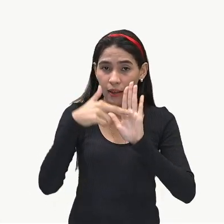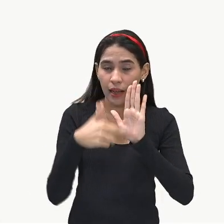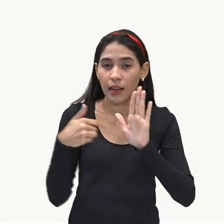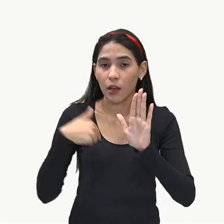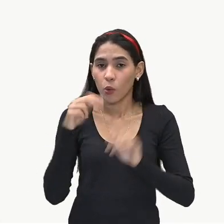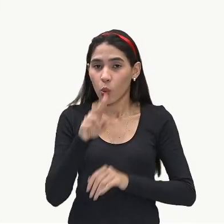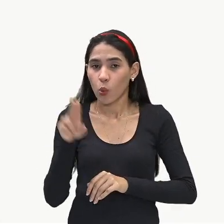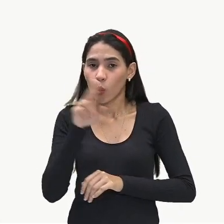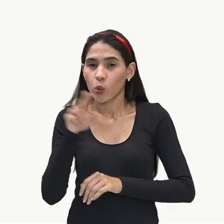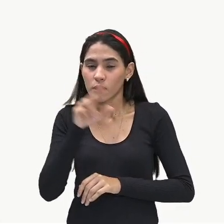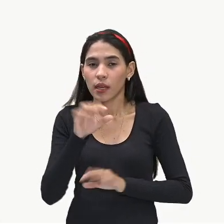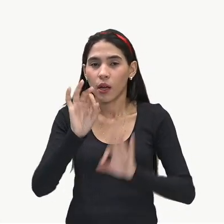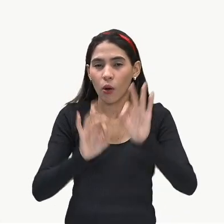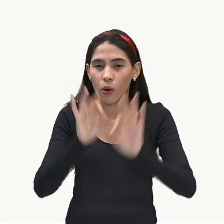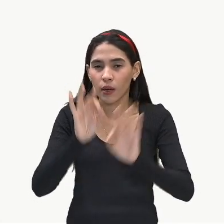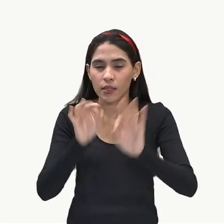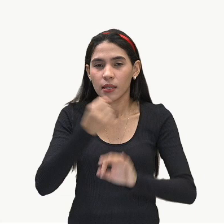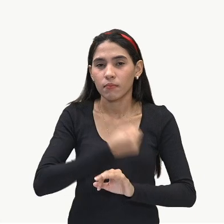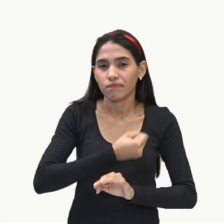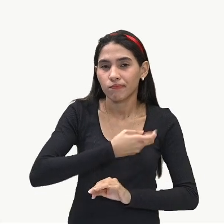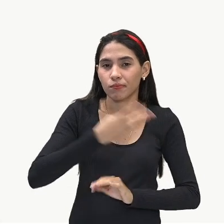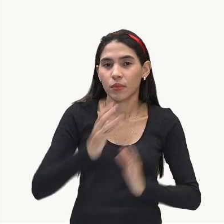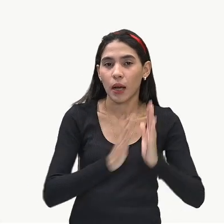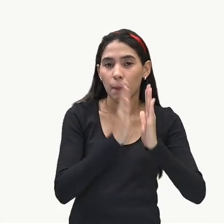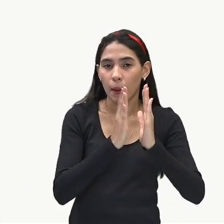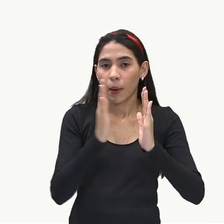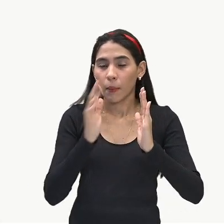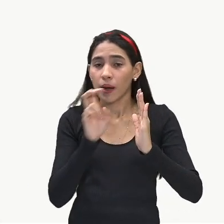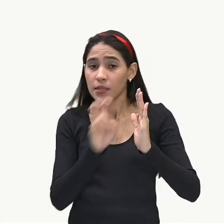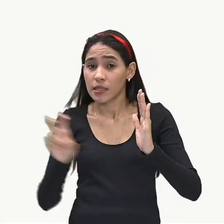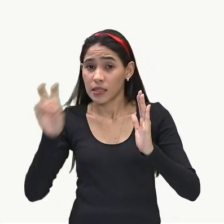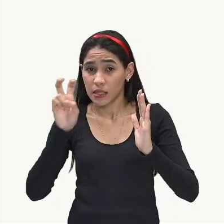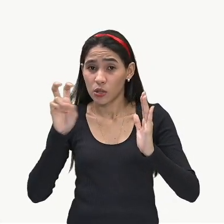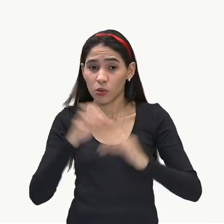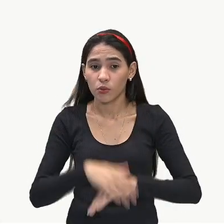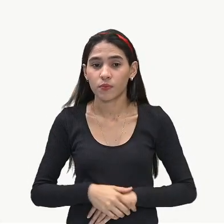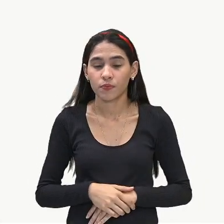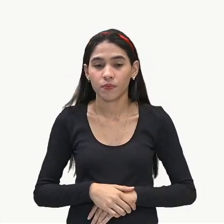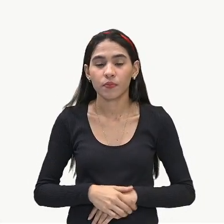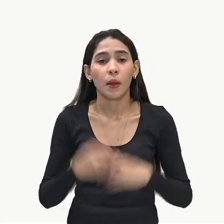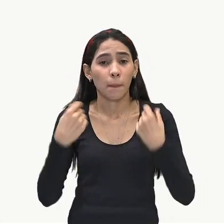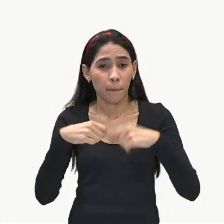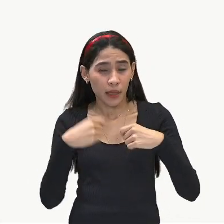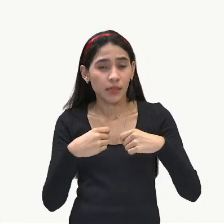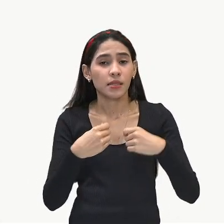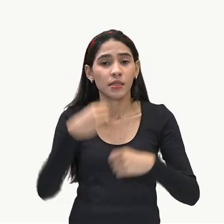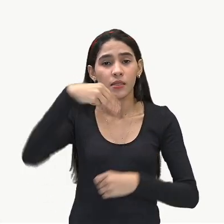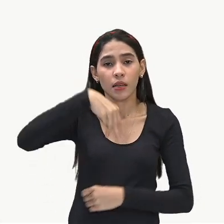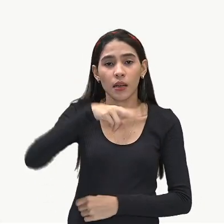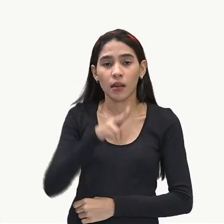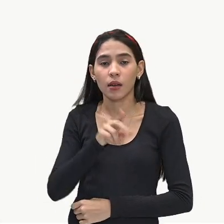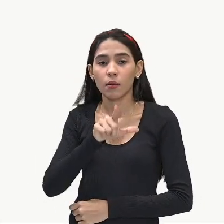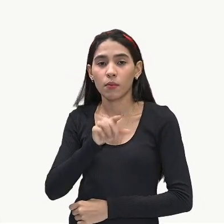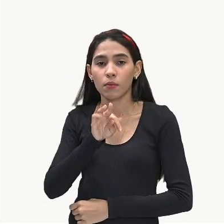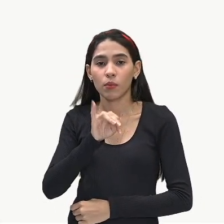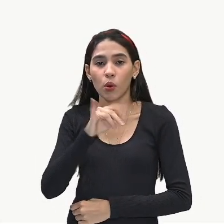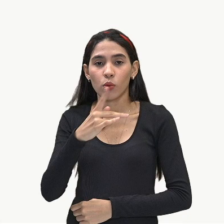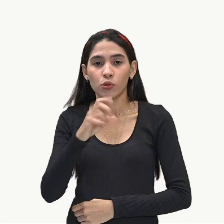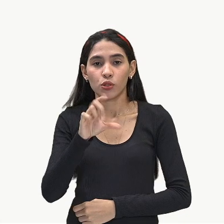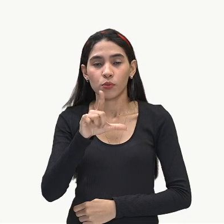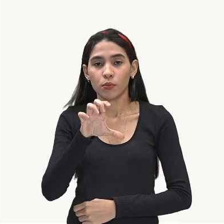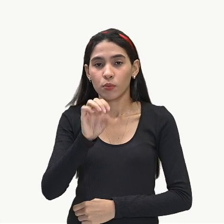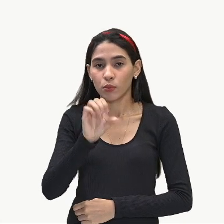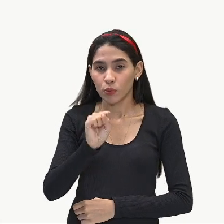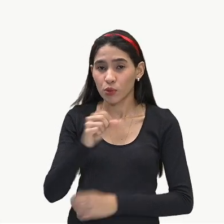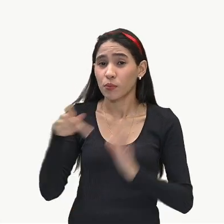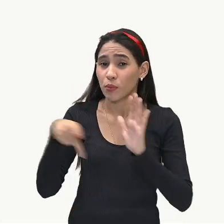para construir essa sequência. Qual é o critério? Que sejam números múltiplos de 5. Então, eu não